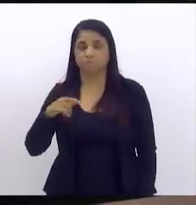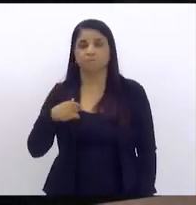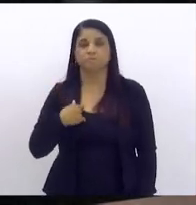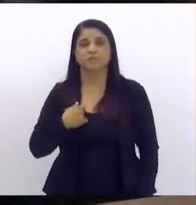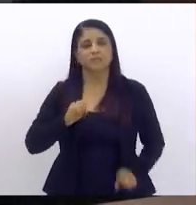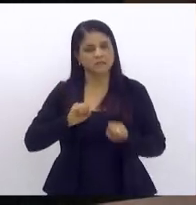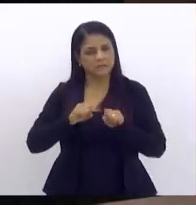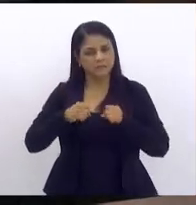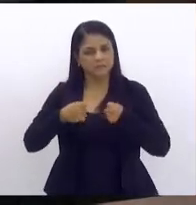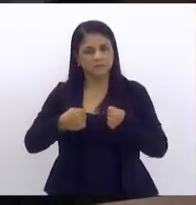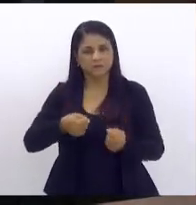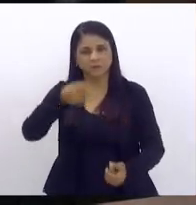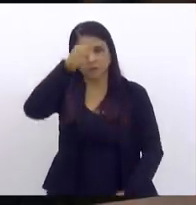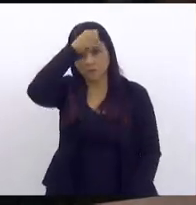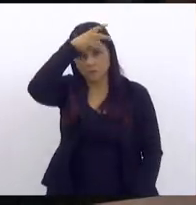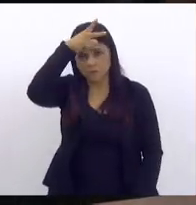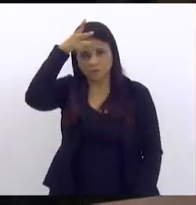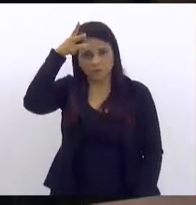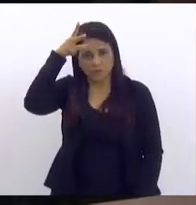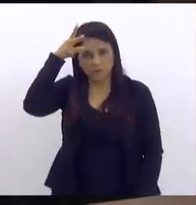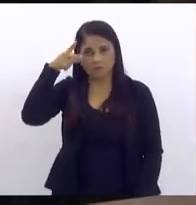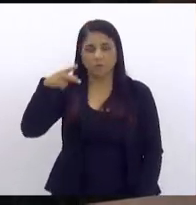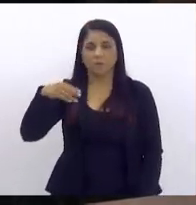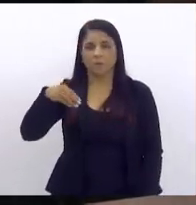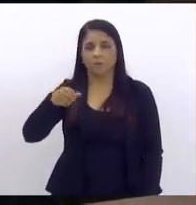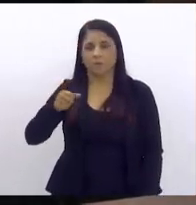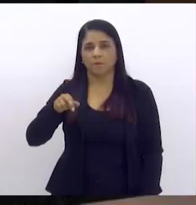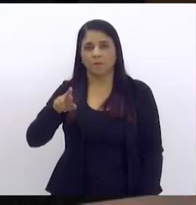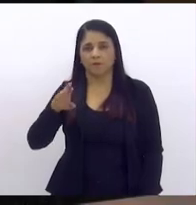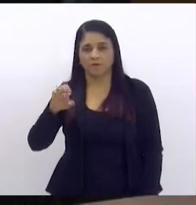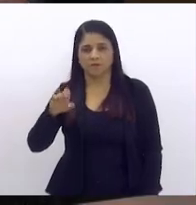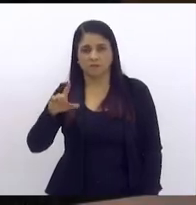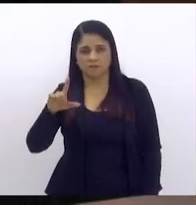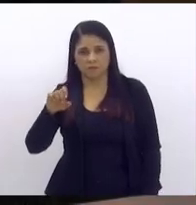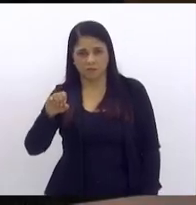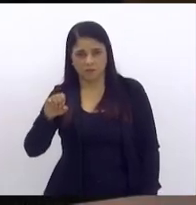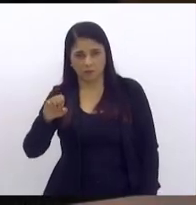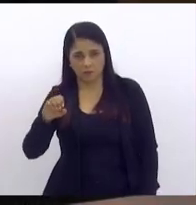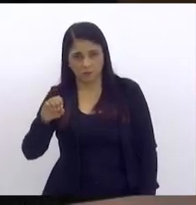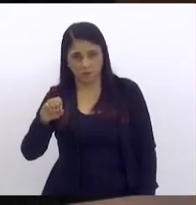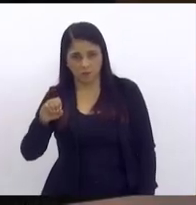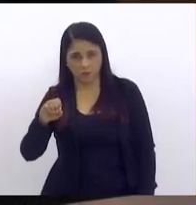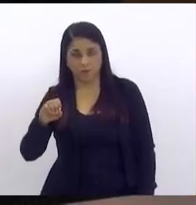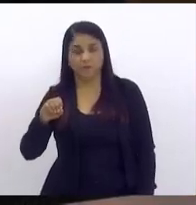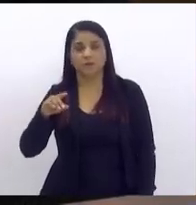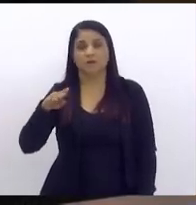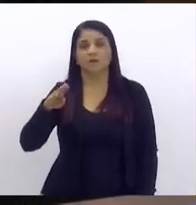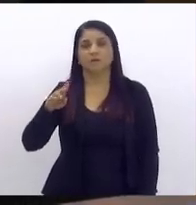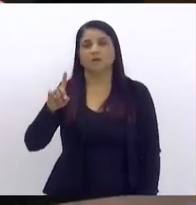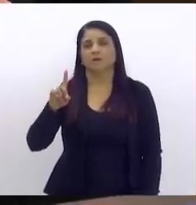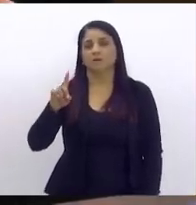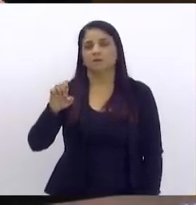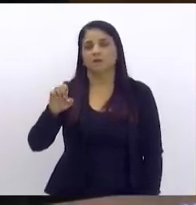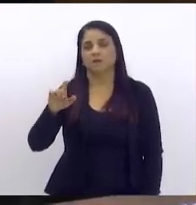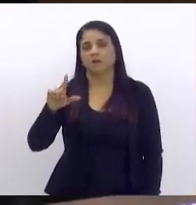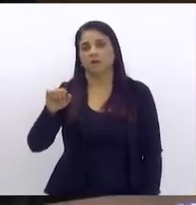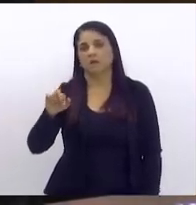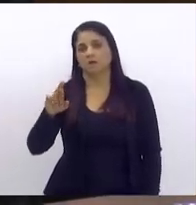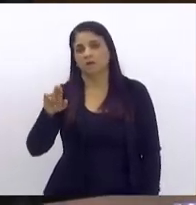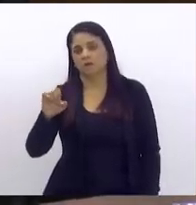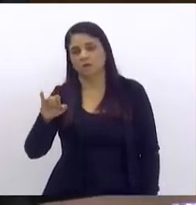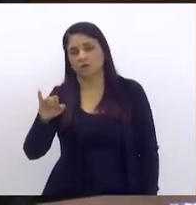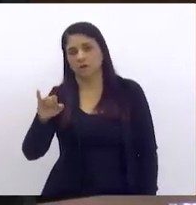nosso prefeito Marcelo Dell'Aroli, do PL de Itaboraí. Um dos melhores prefeitos do Brasil, 90% de aprovação.